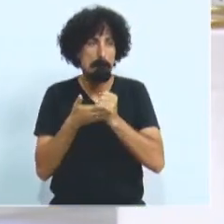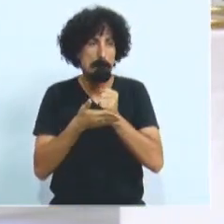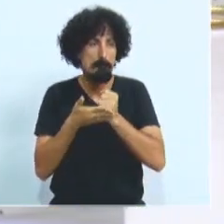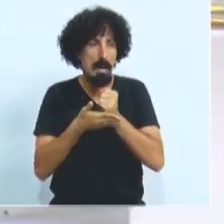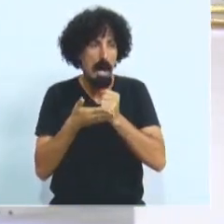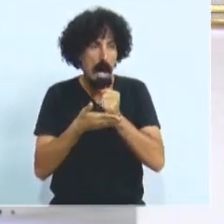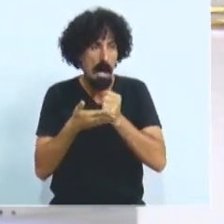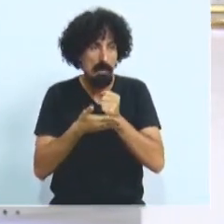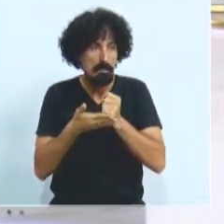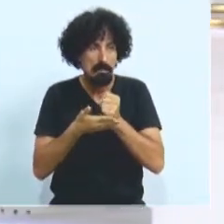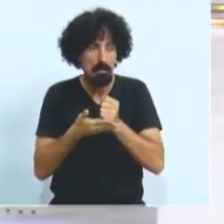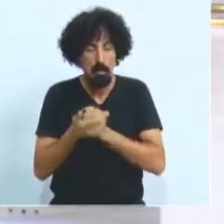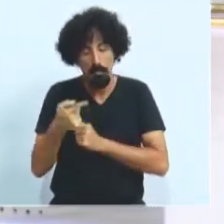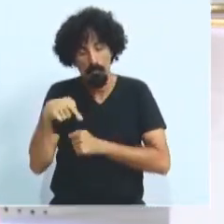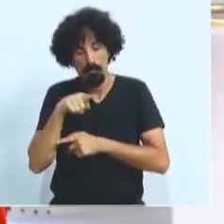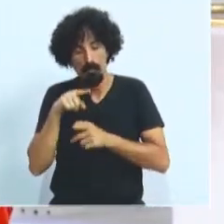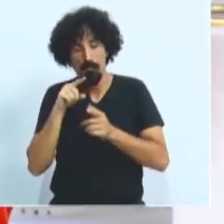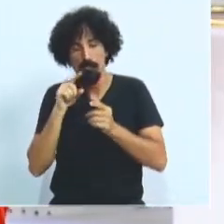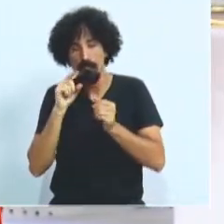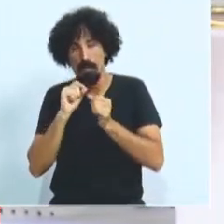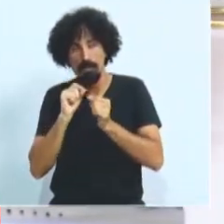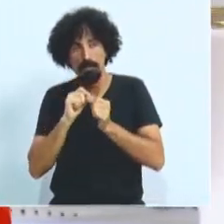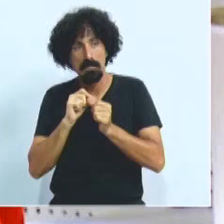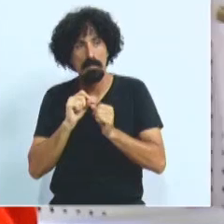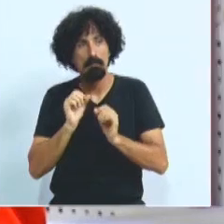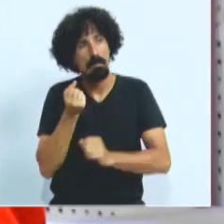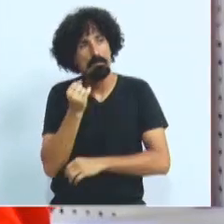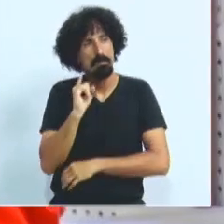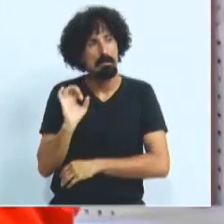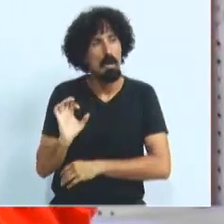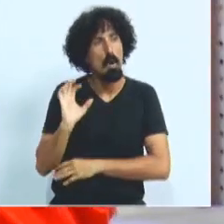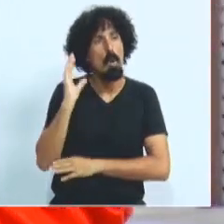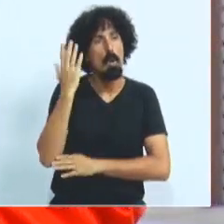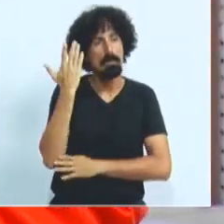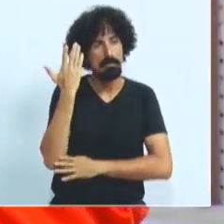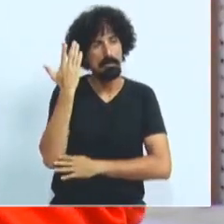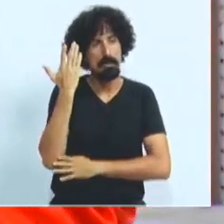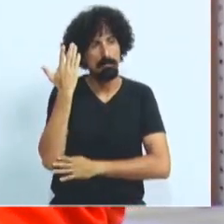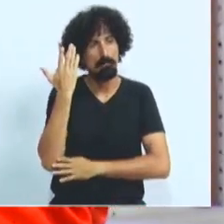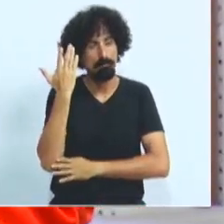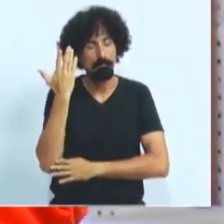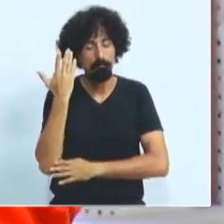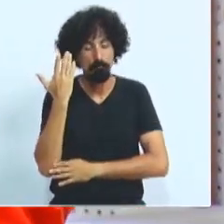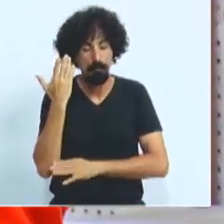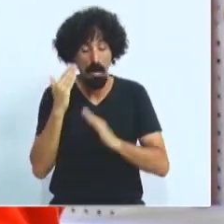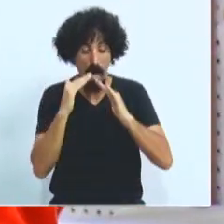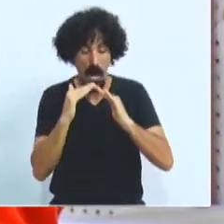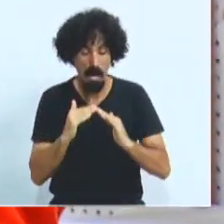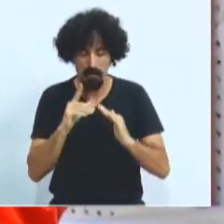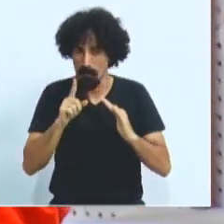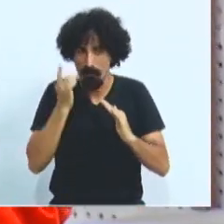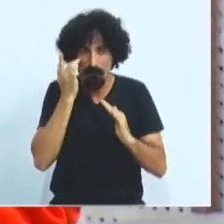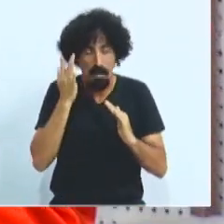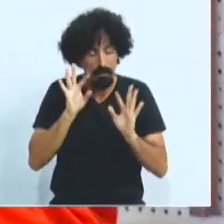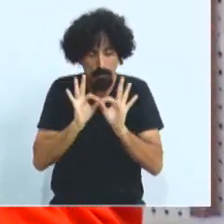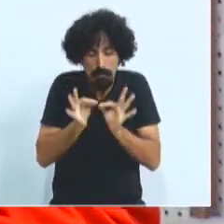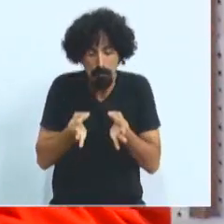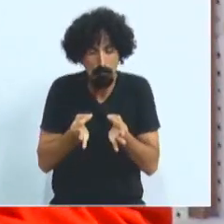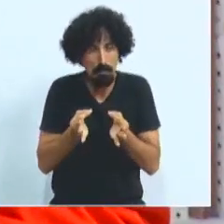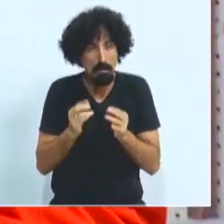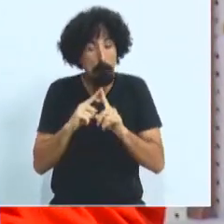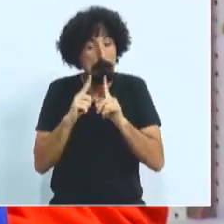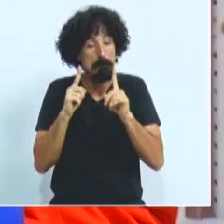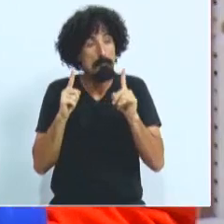para realizar quando ocorrer aí esse engasgo do bebê. É algo fácil, simples, mas